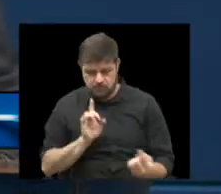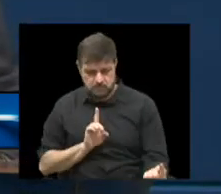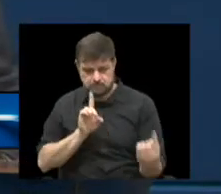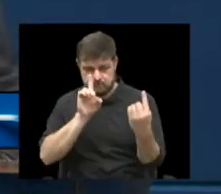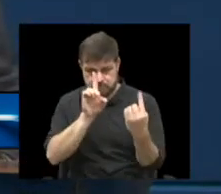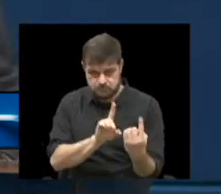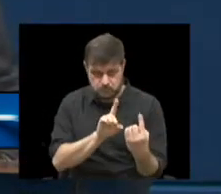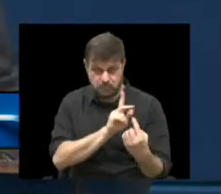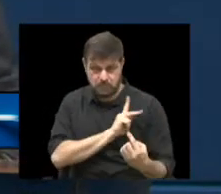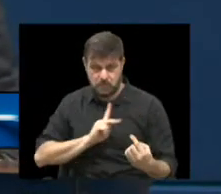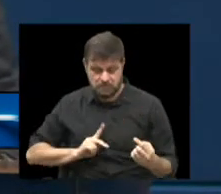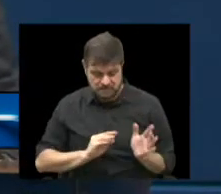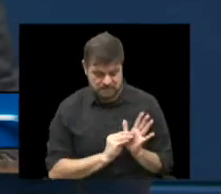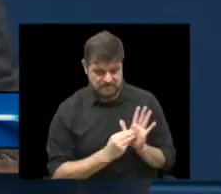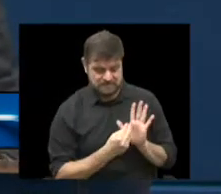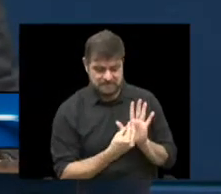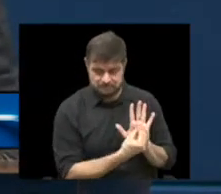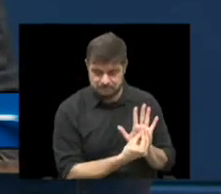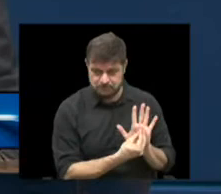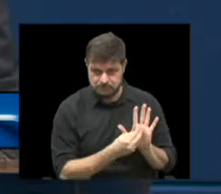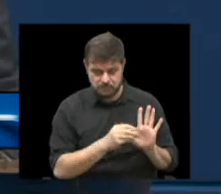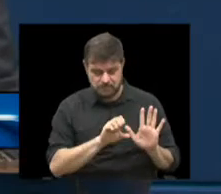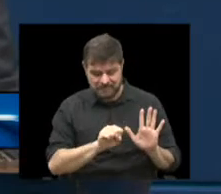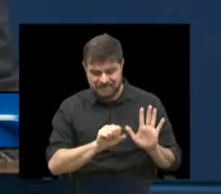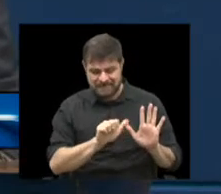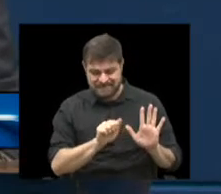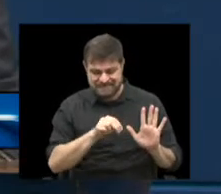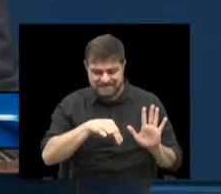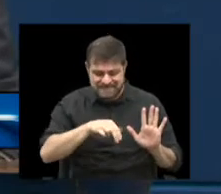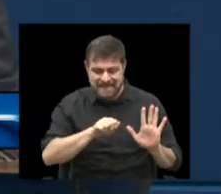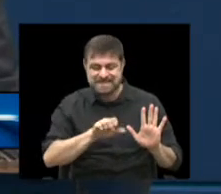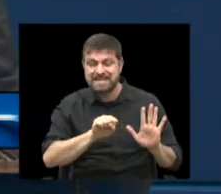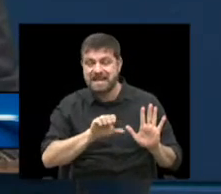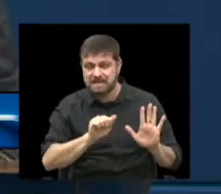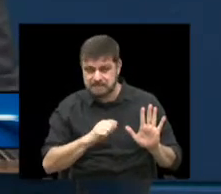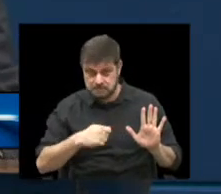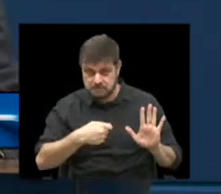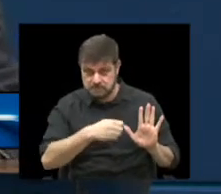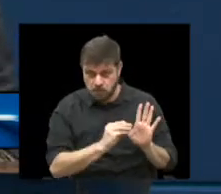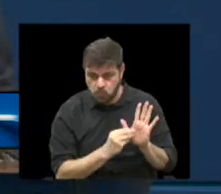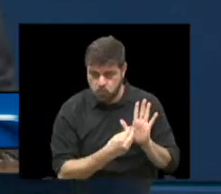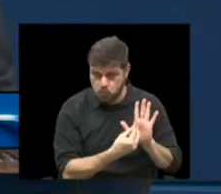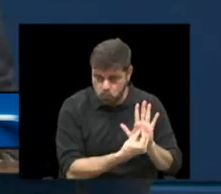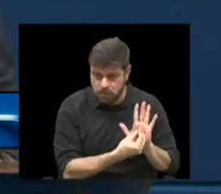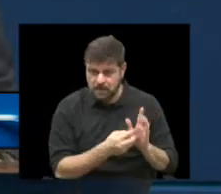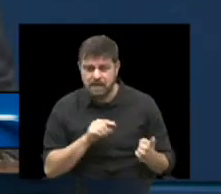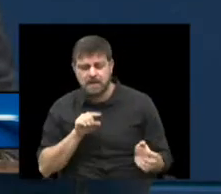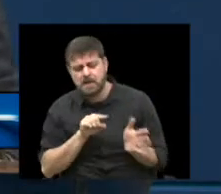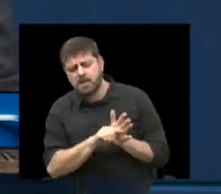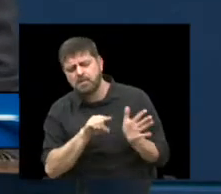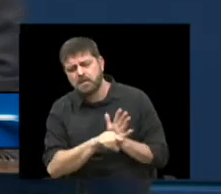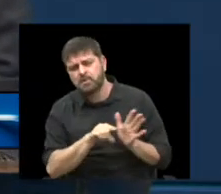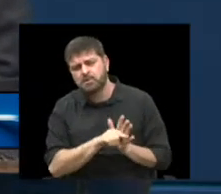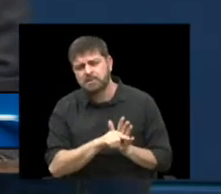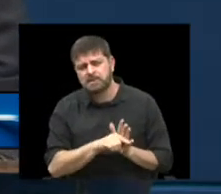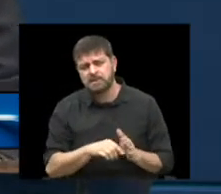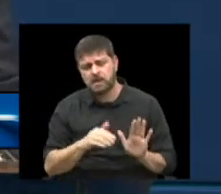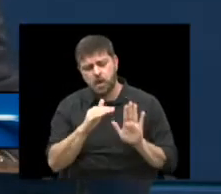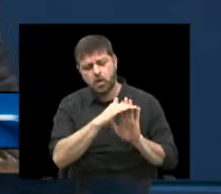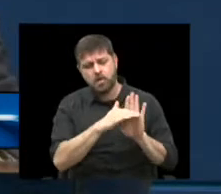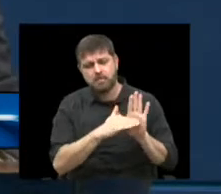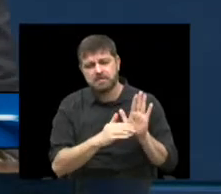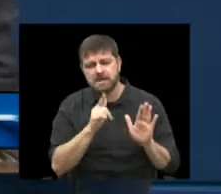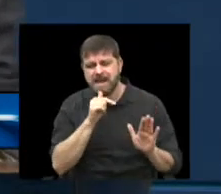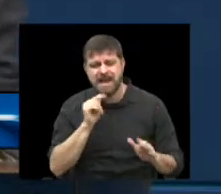presidente da Sanasa, o senhor Arli de Lara Romeu, e perguntei para ele sobre o projeto de implantação de